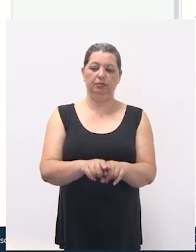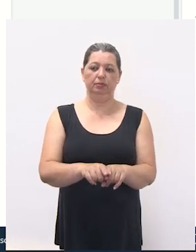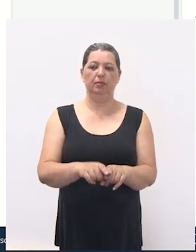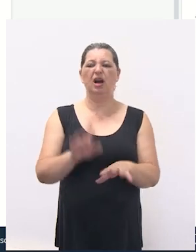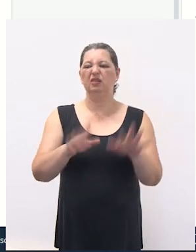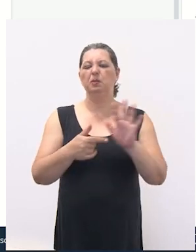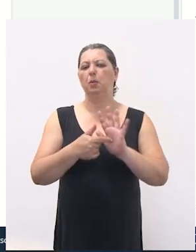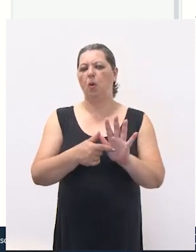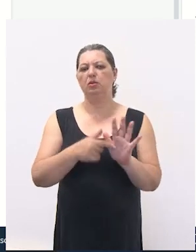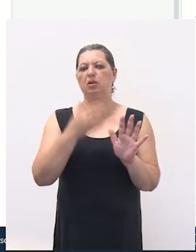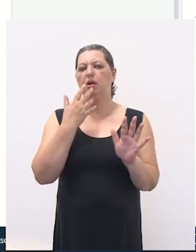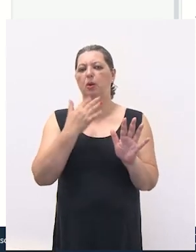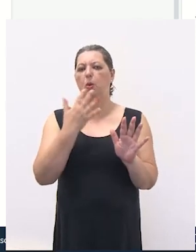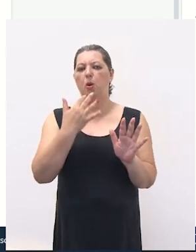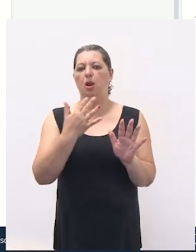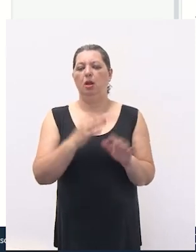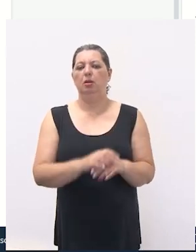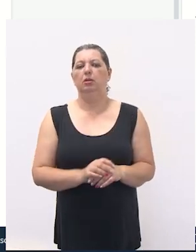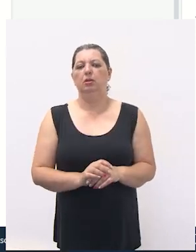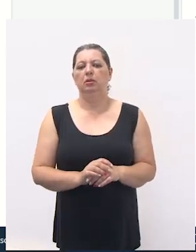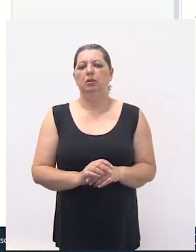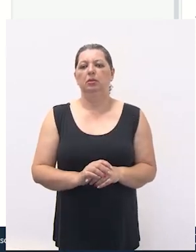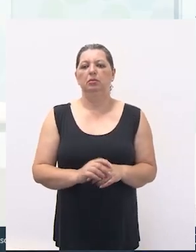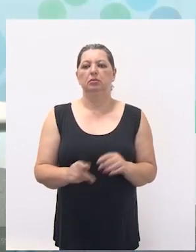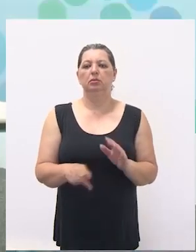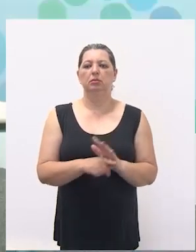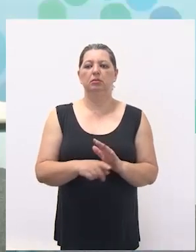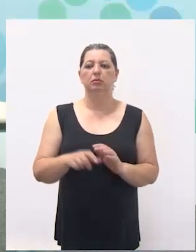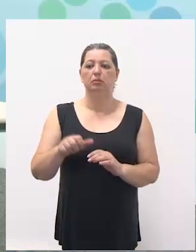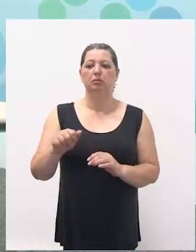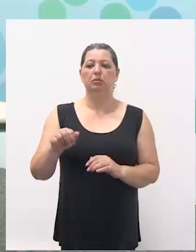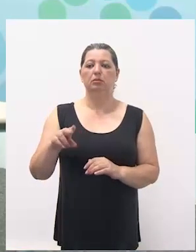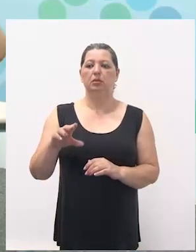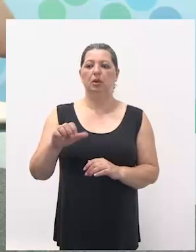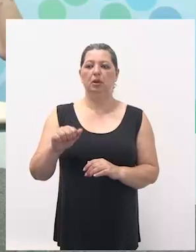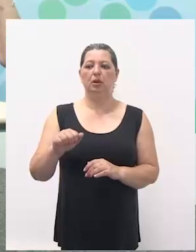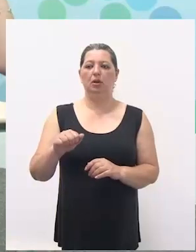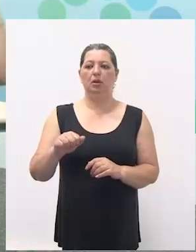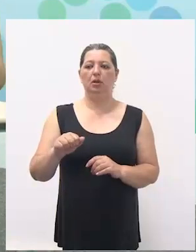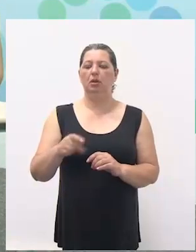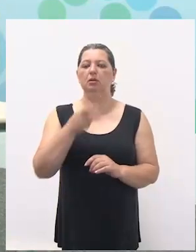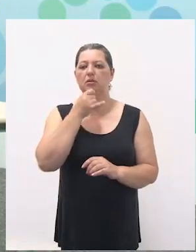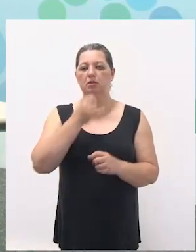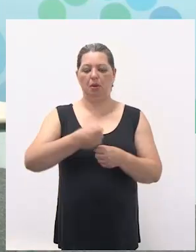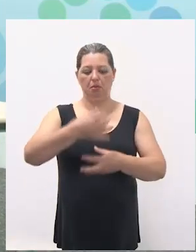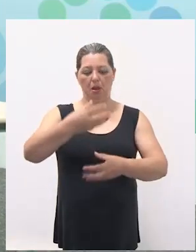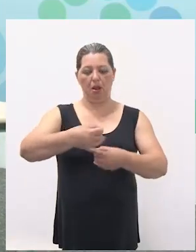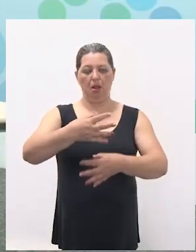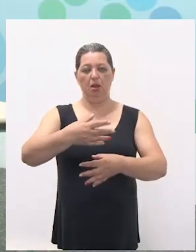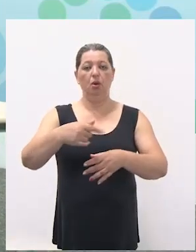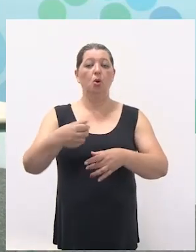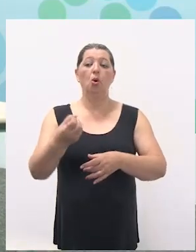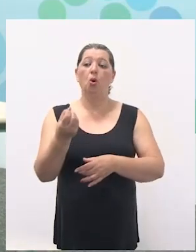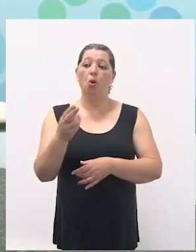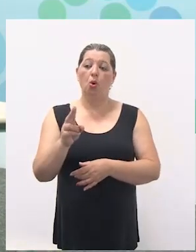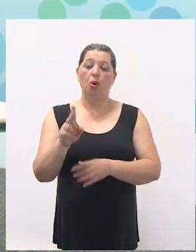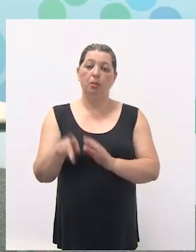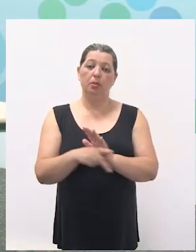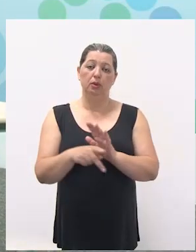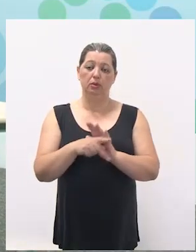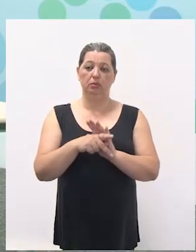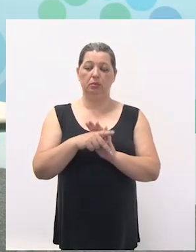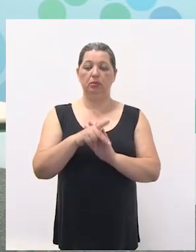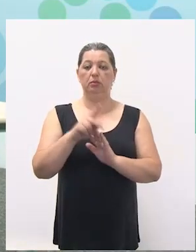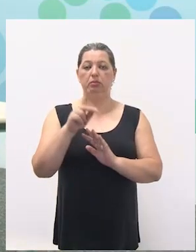assim. Ana Paula também está escrevendo. Ou né? os bichos, né, que aparecem, né? Então